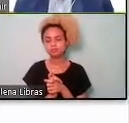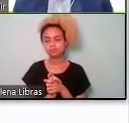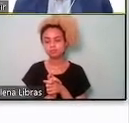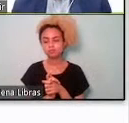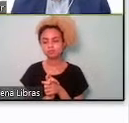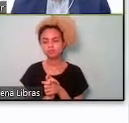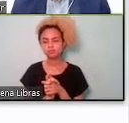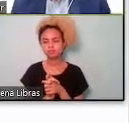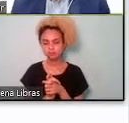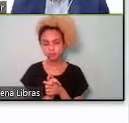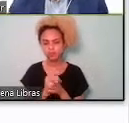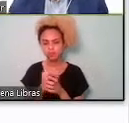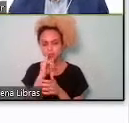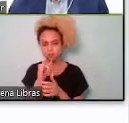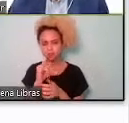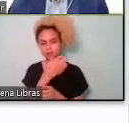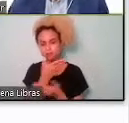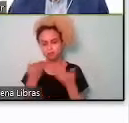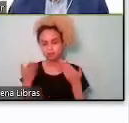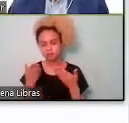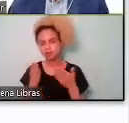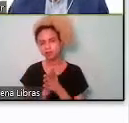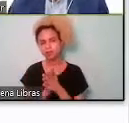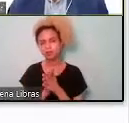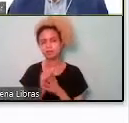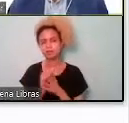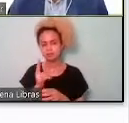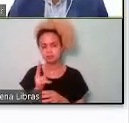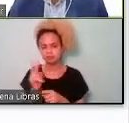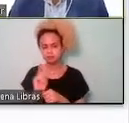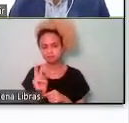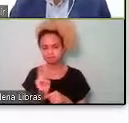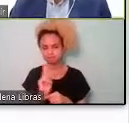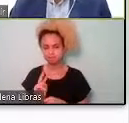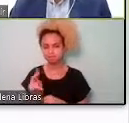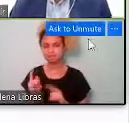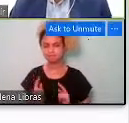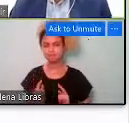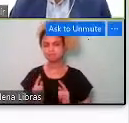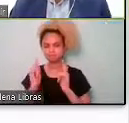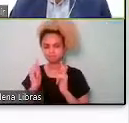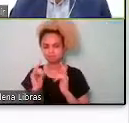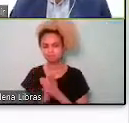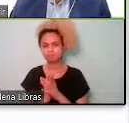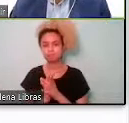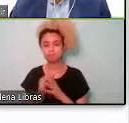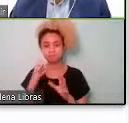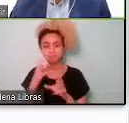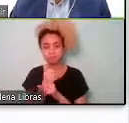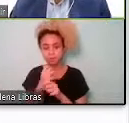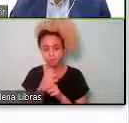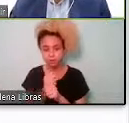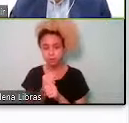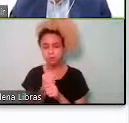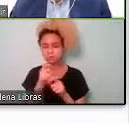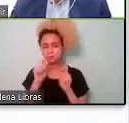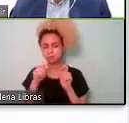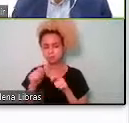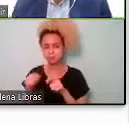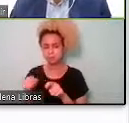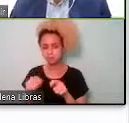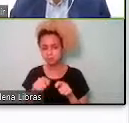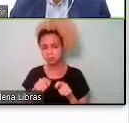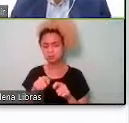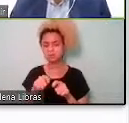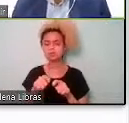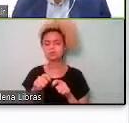Recomendando aí periodicamente, então, uma realização de vistoria técnica da edificação para apuração das suas condições